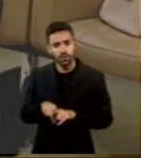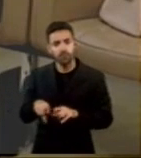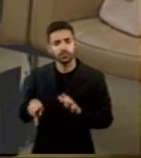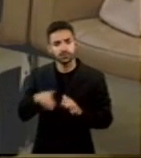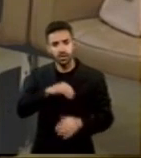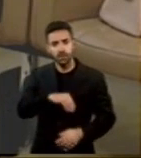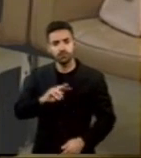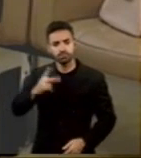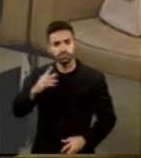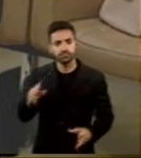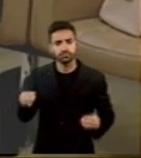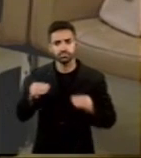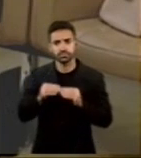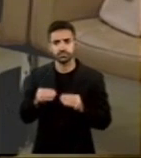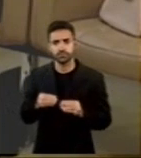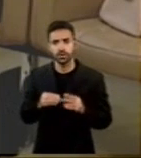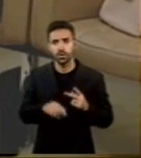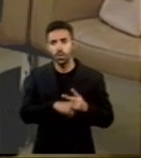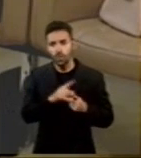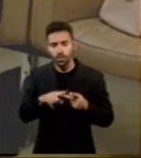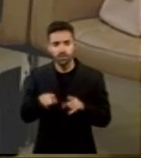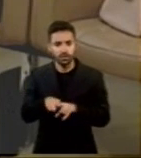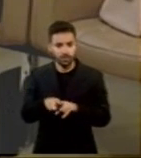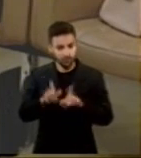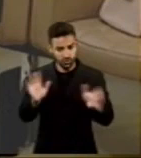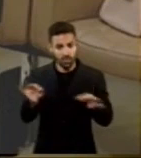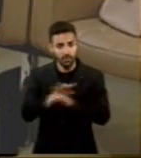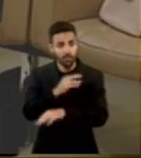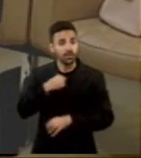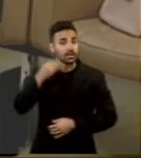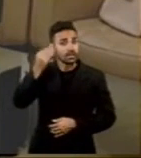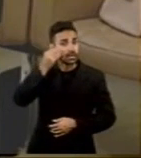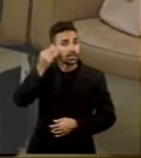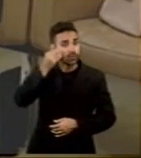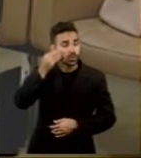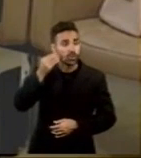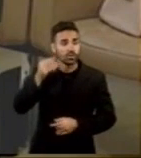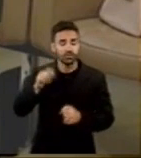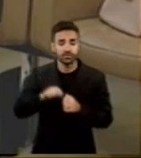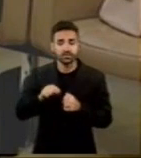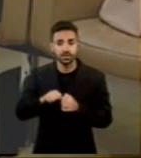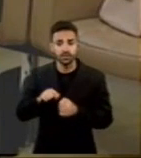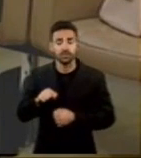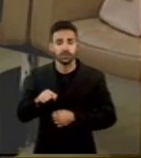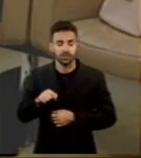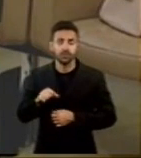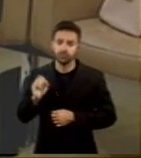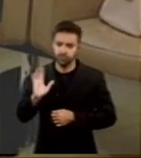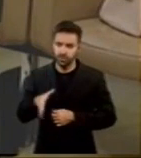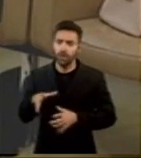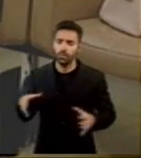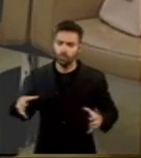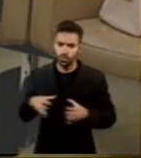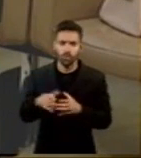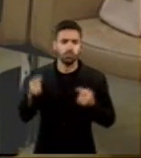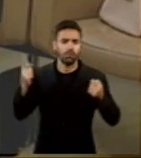recebem. Outra situação também dizer que foi feita uma tentativa, sim, houve um